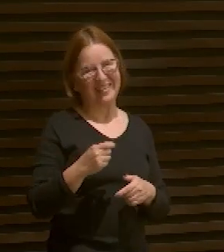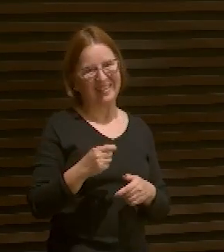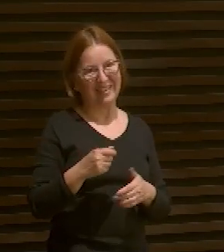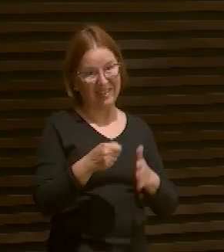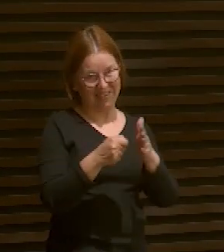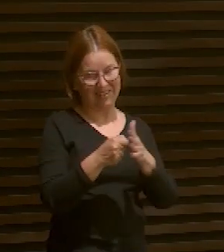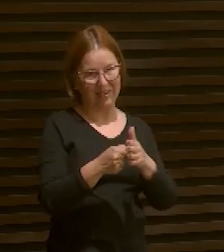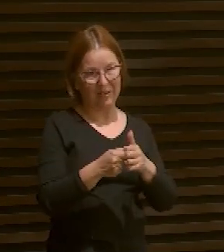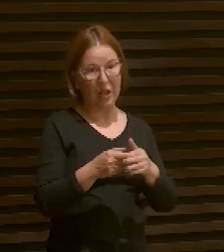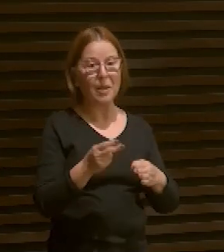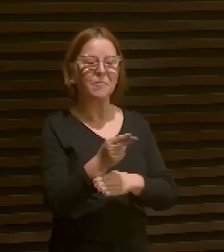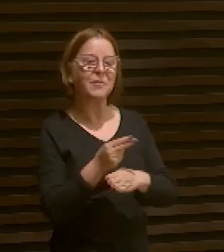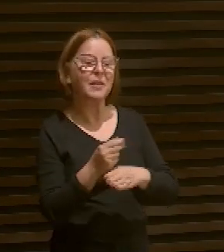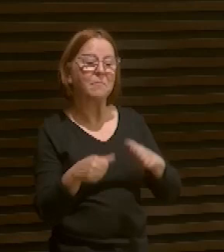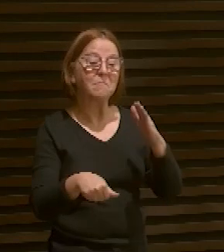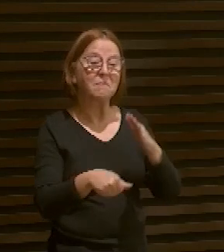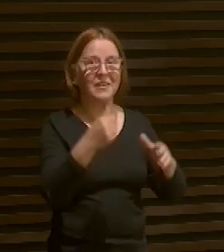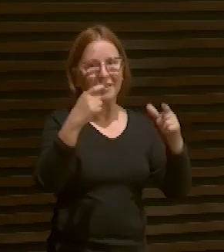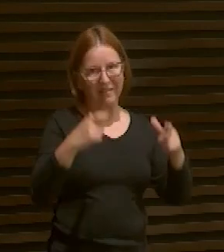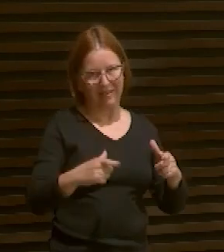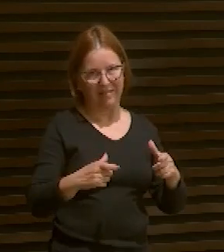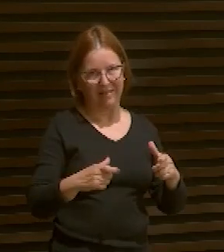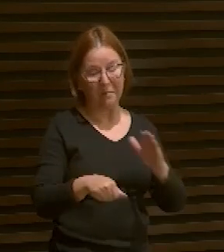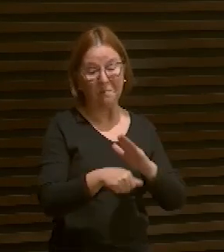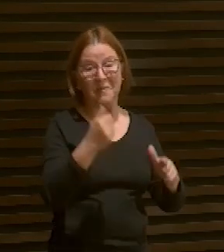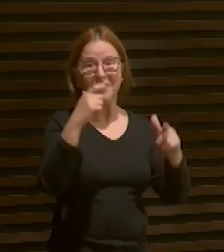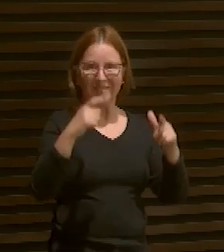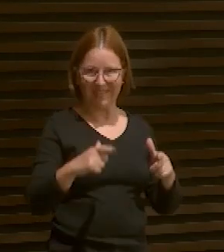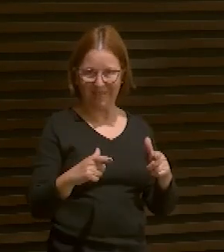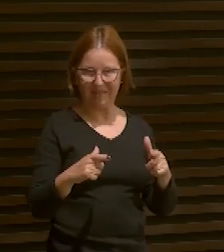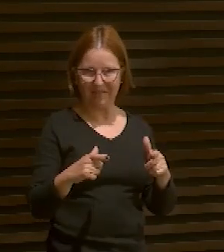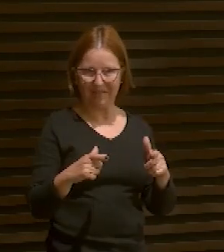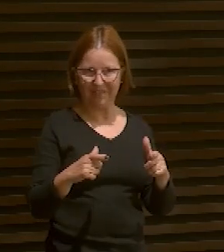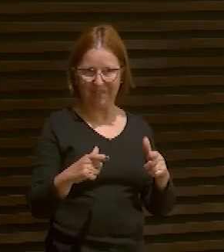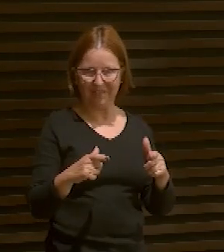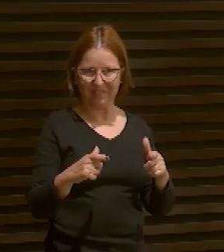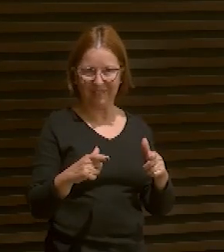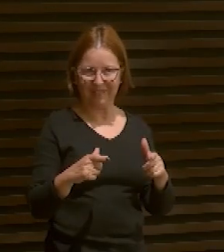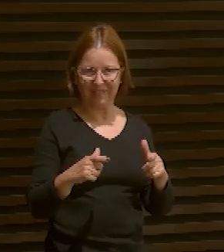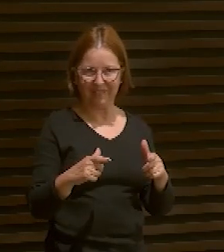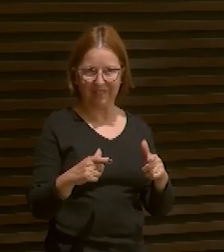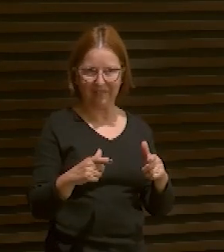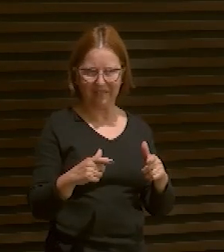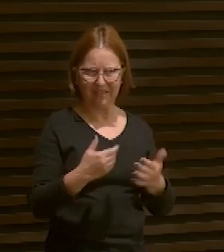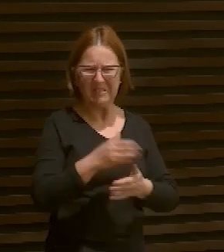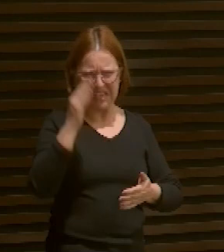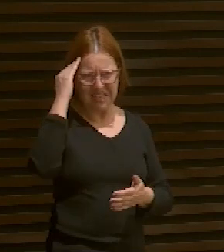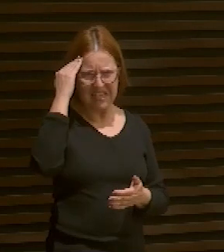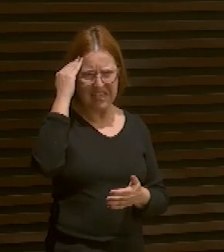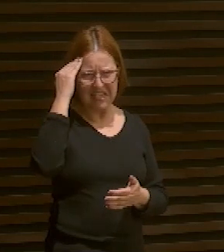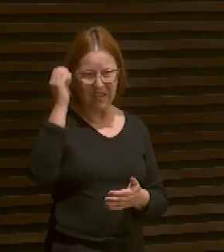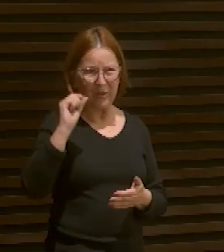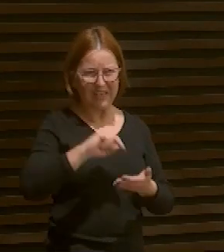lugar. Em primeiro lugar. Em primeiro lugar. Vocês entendem o que é isso? Sim ou